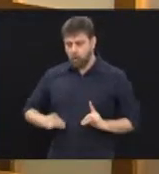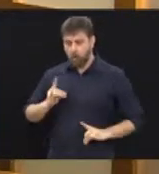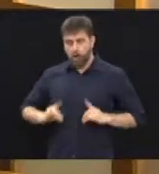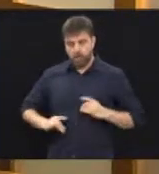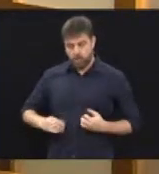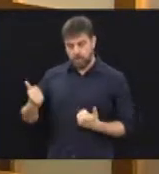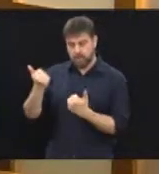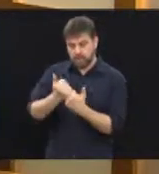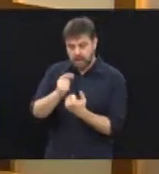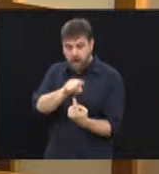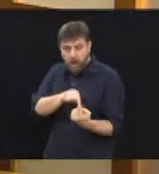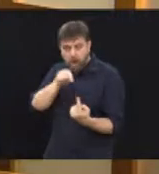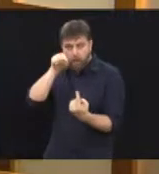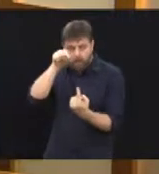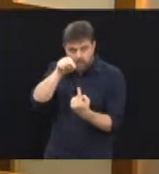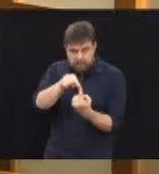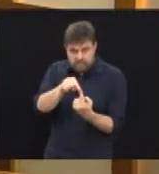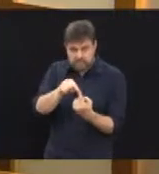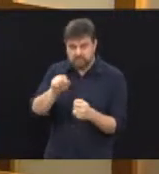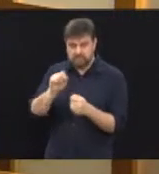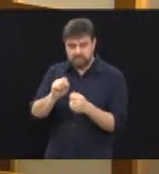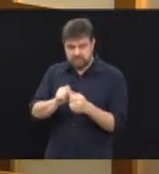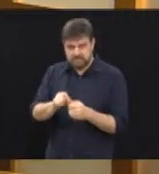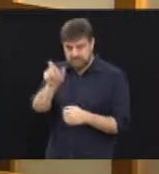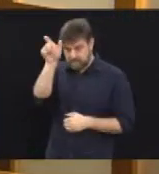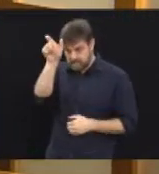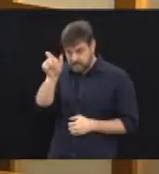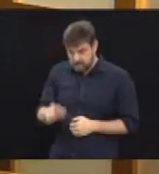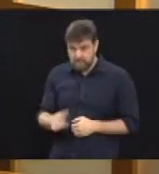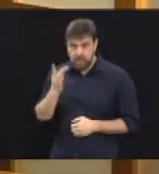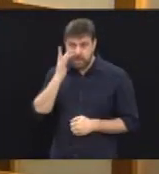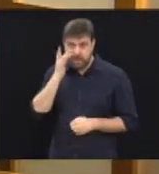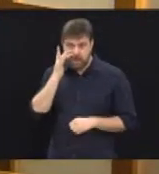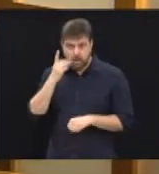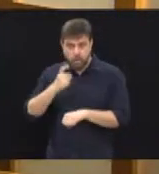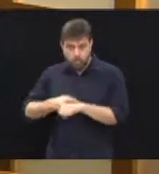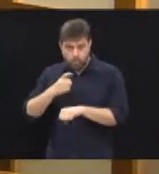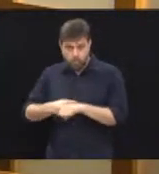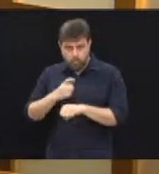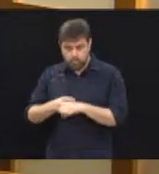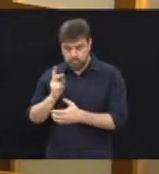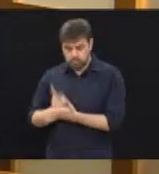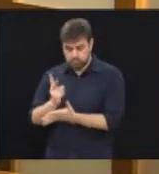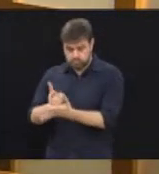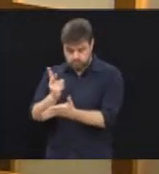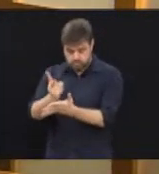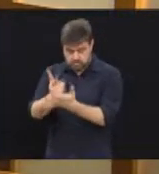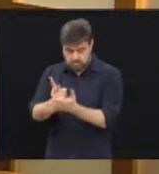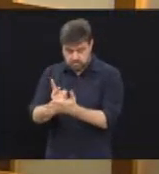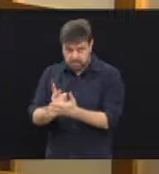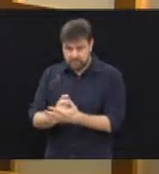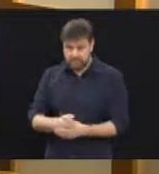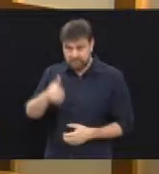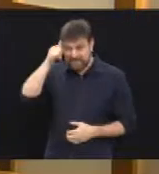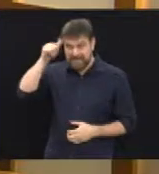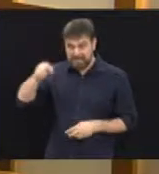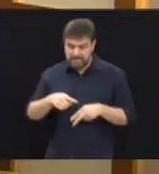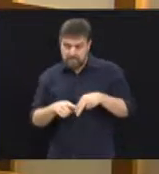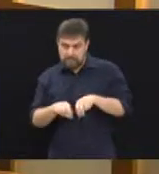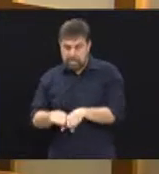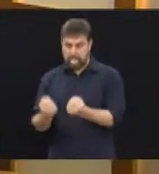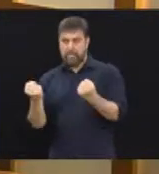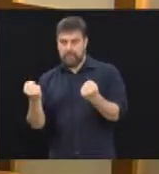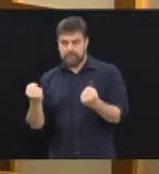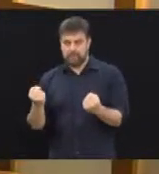ela visa o quê? Manutenção da densidade mineral óssea com isso evitando uma osteoporose e evitando